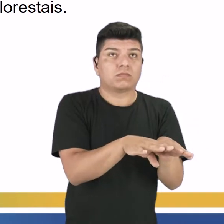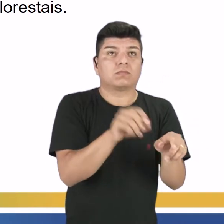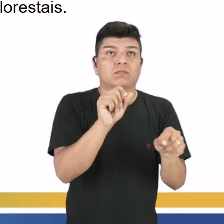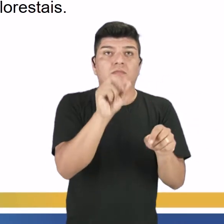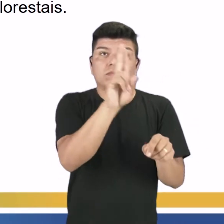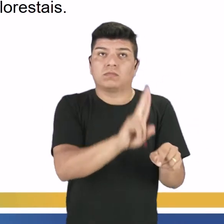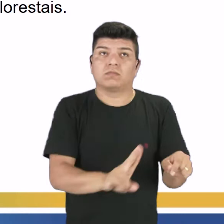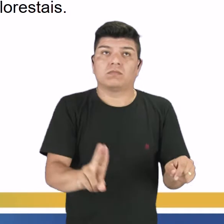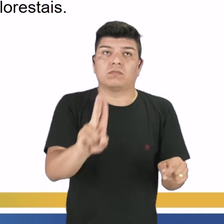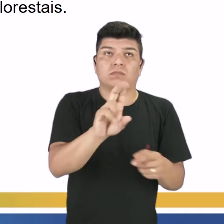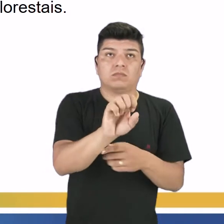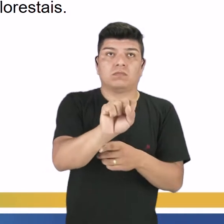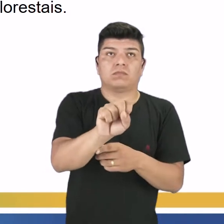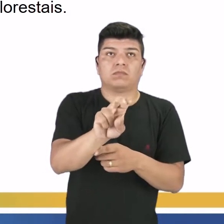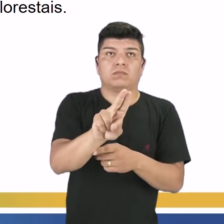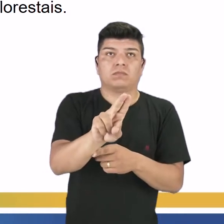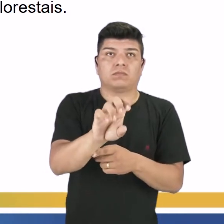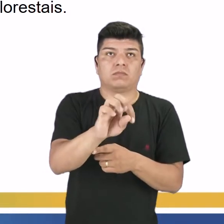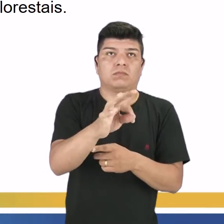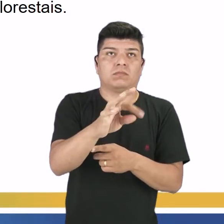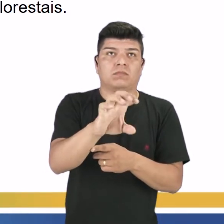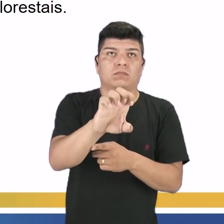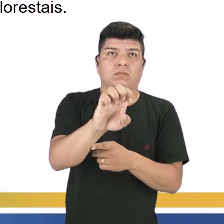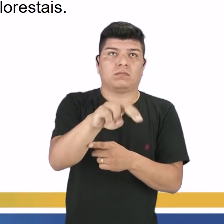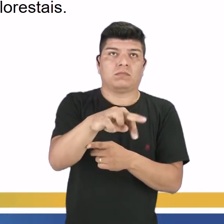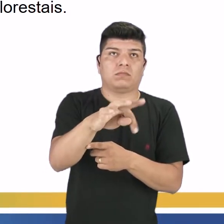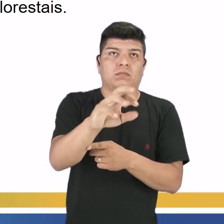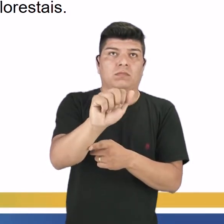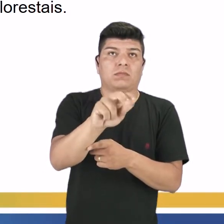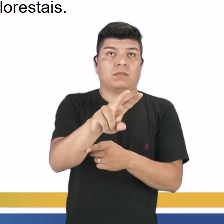Promover o uso sustentável das florestas de